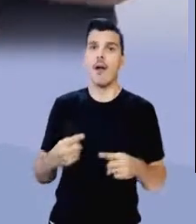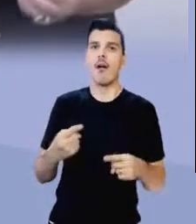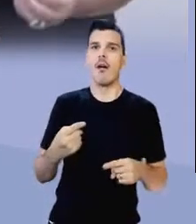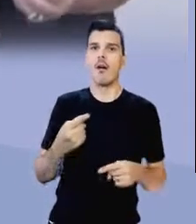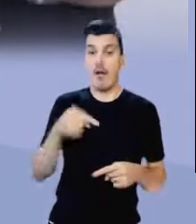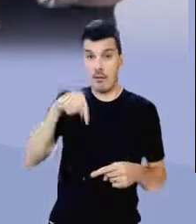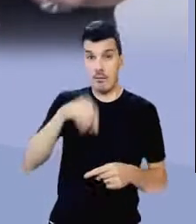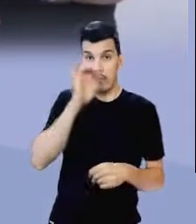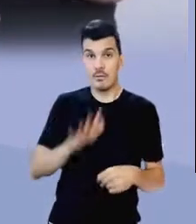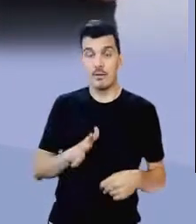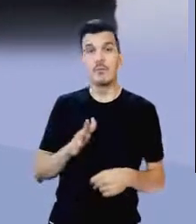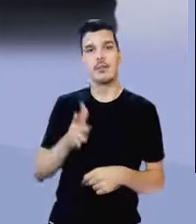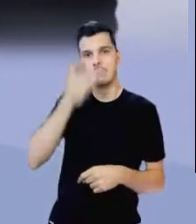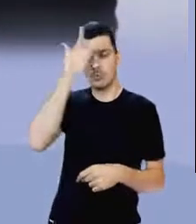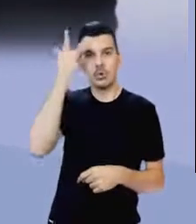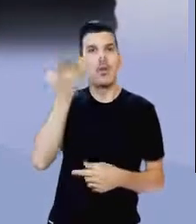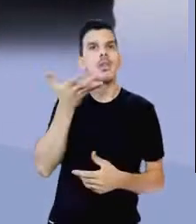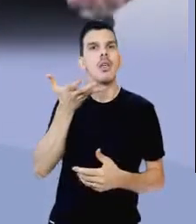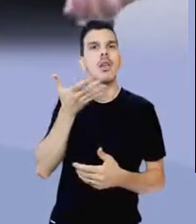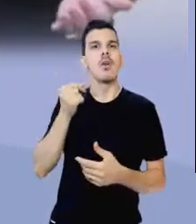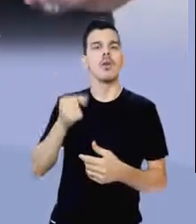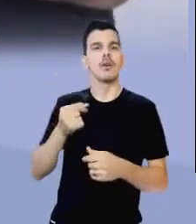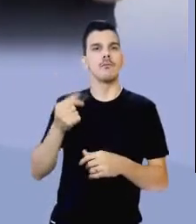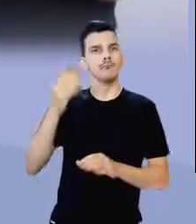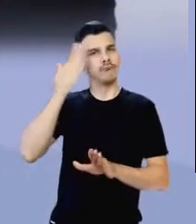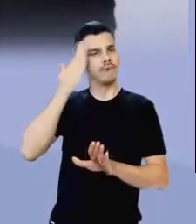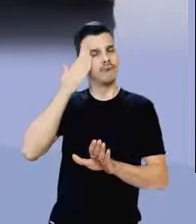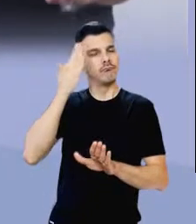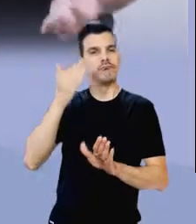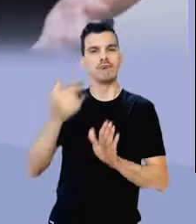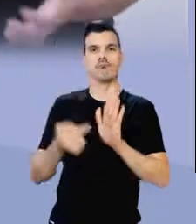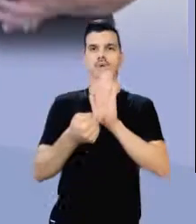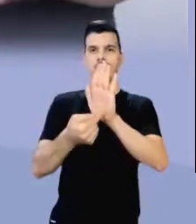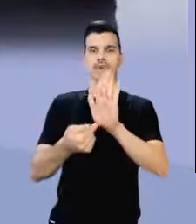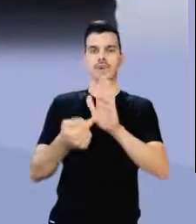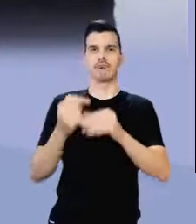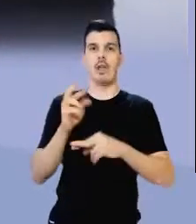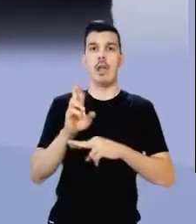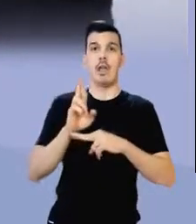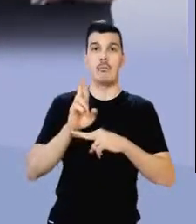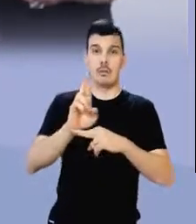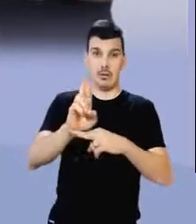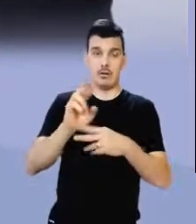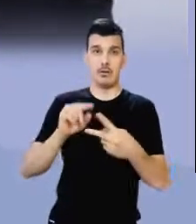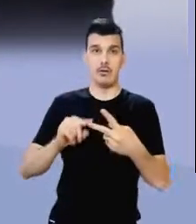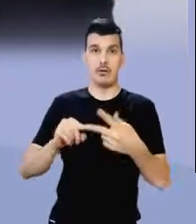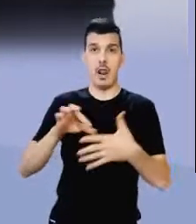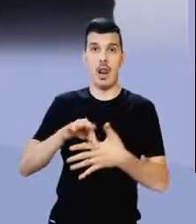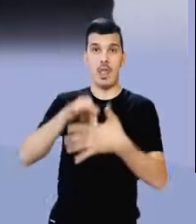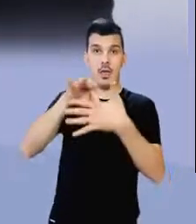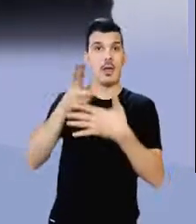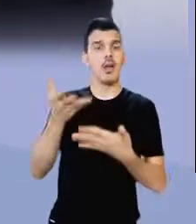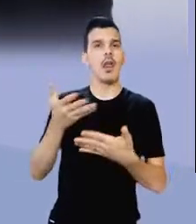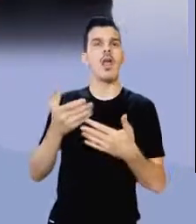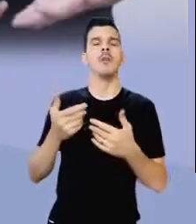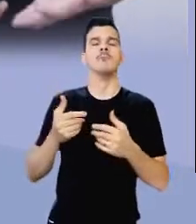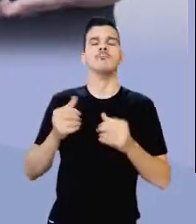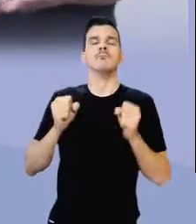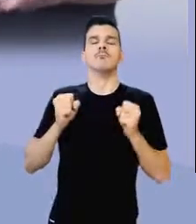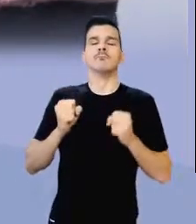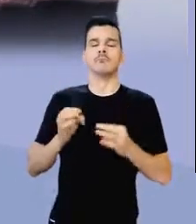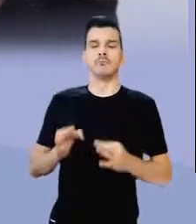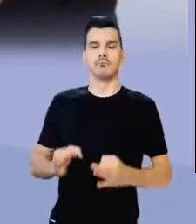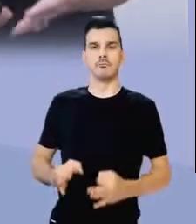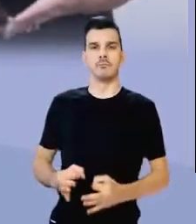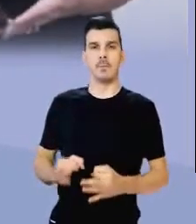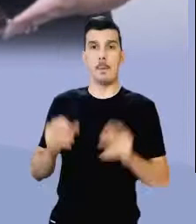homem brasileiro buscava, a partir de seus representantes, de seus líderes, ele buscava ser